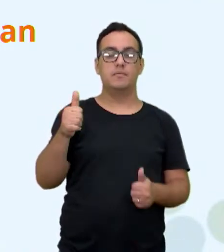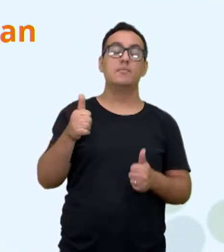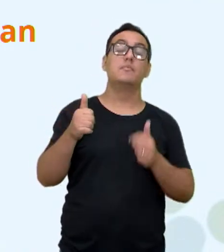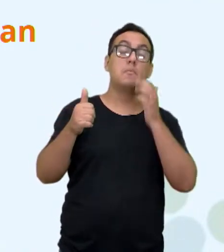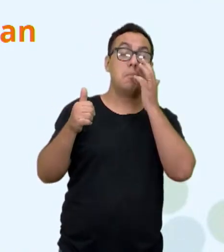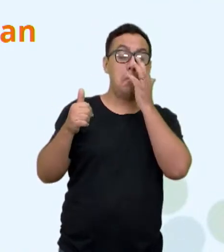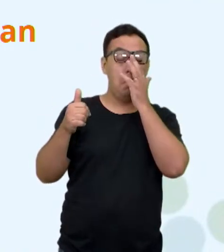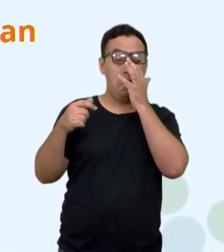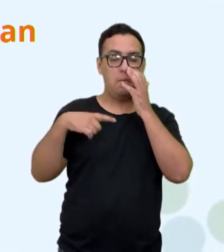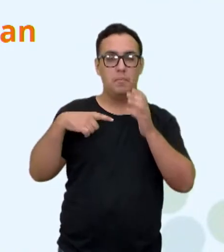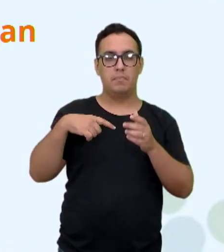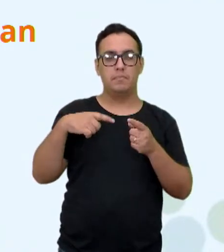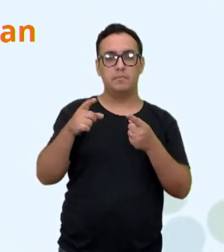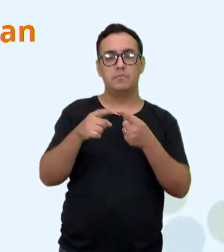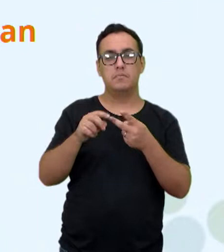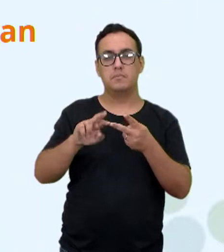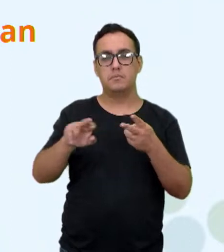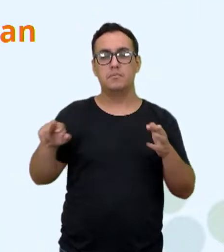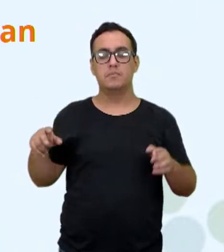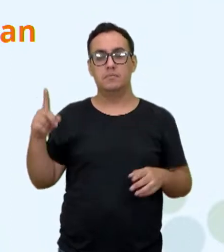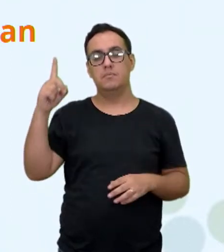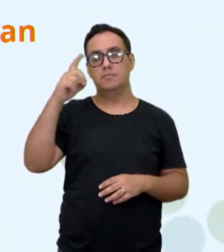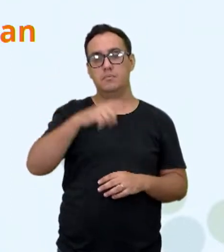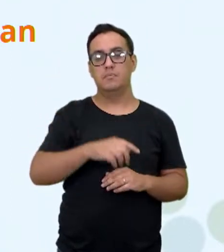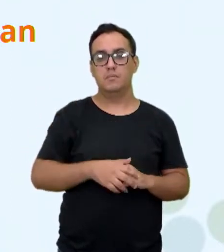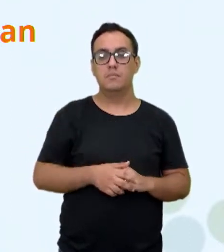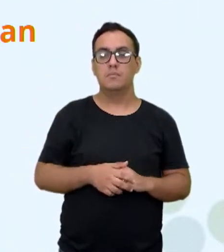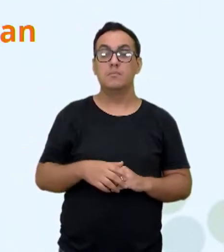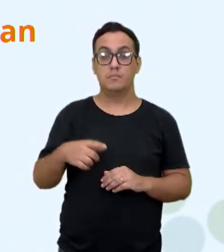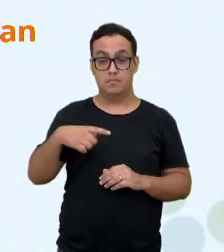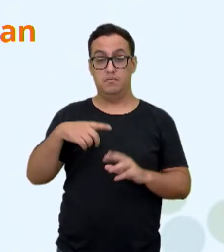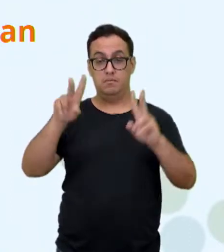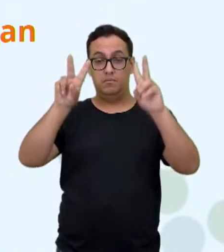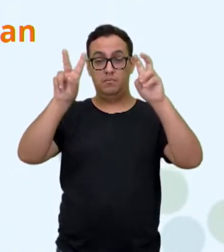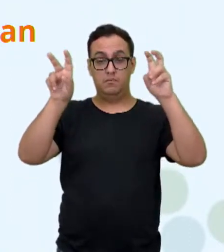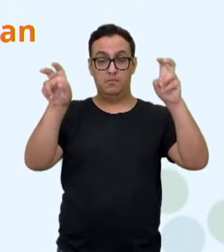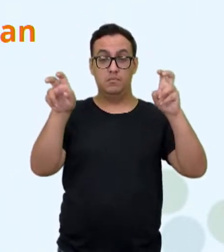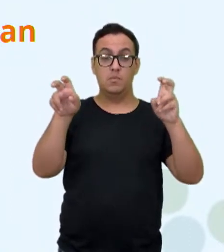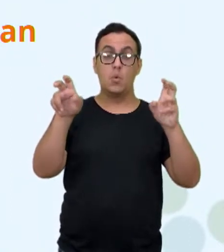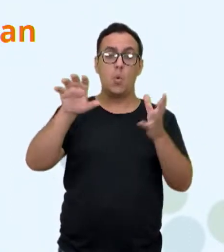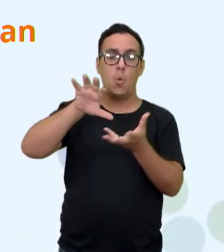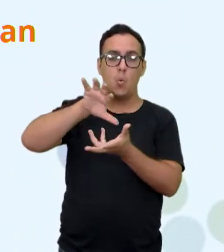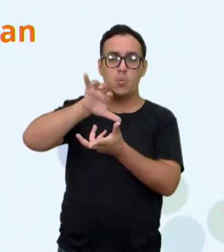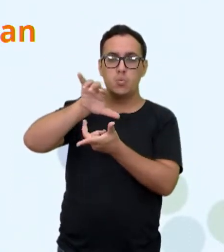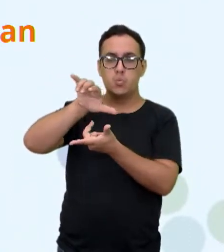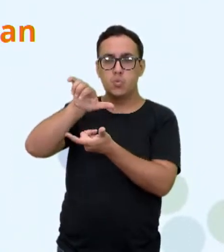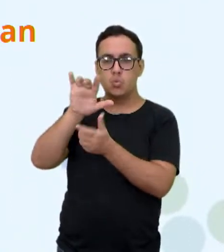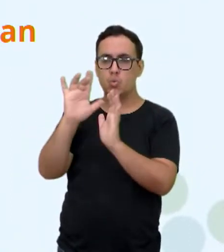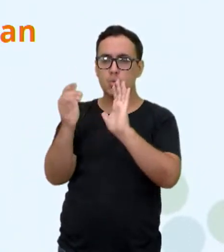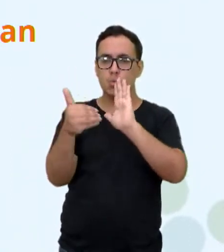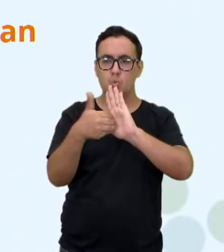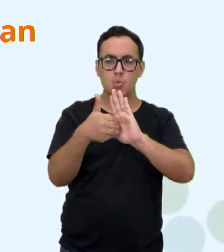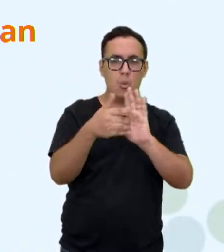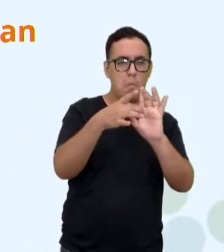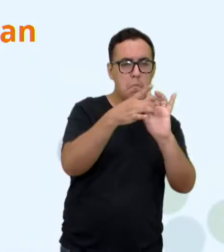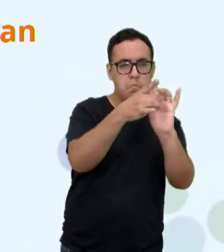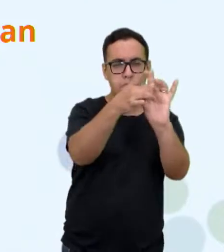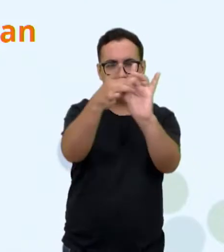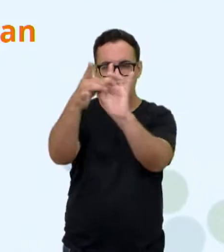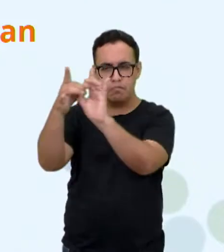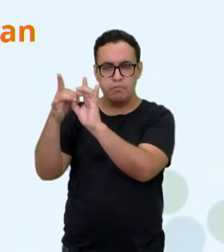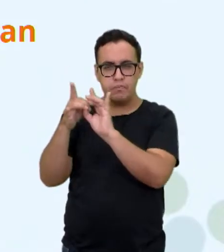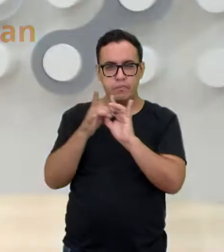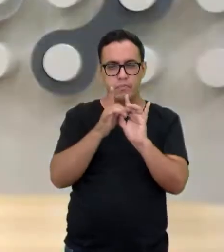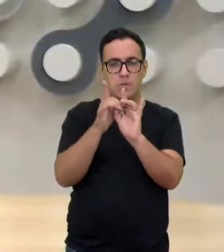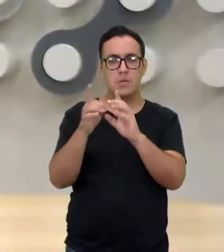1, que é essa em que estamos agora, que se intitula No Mundo Tudo Está Interligado. Então, a gente